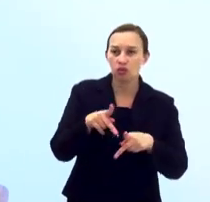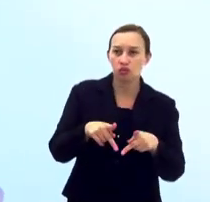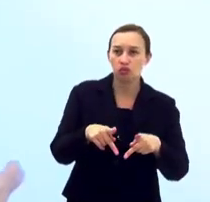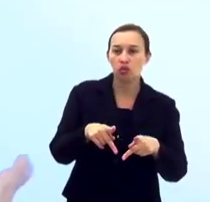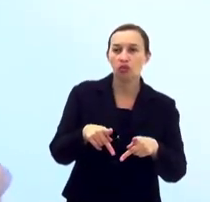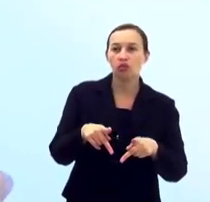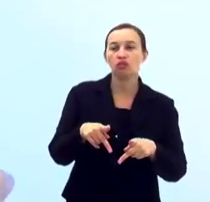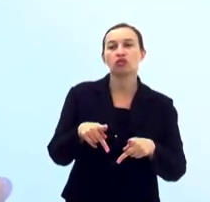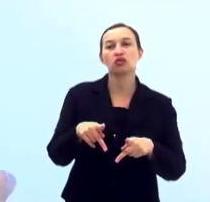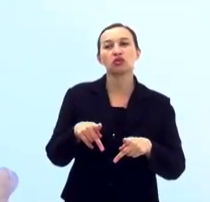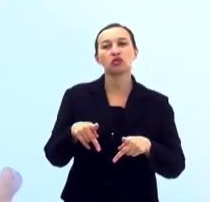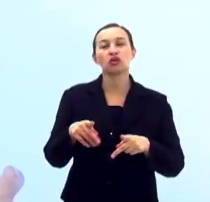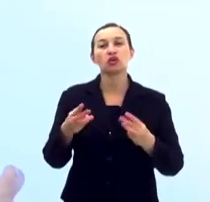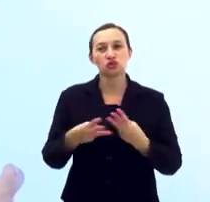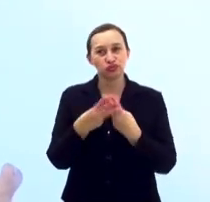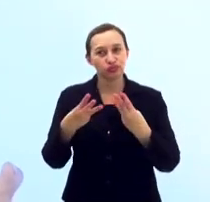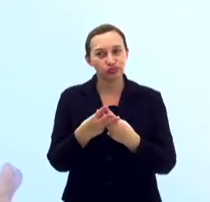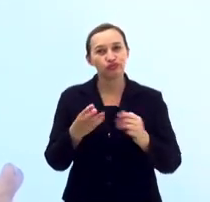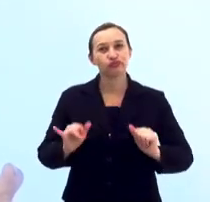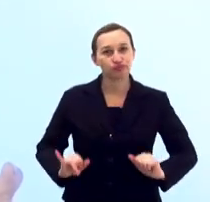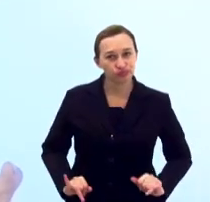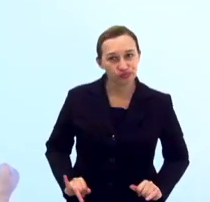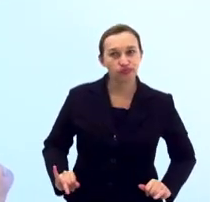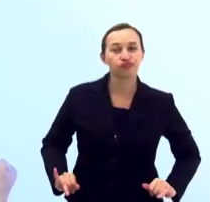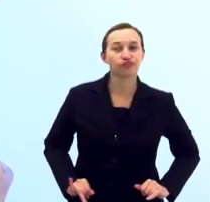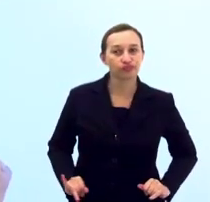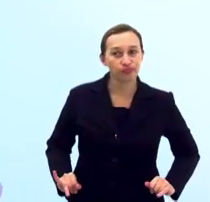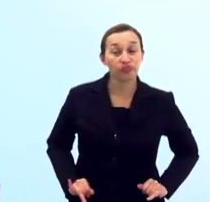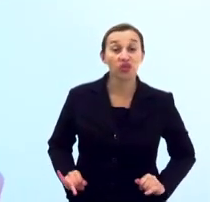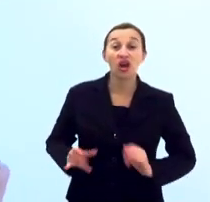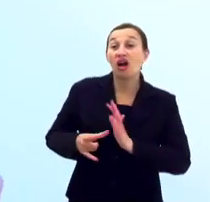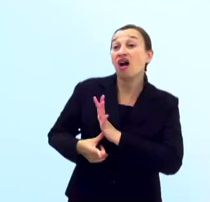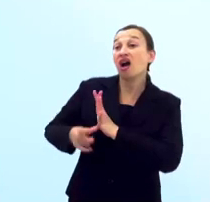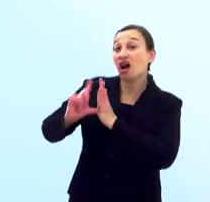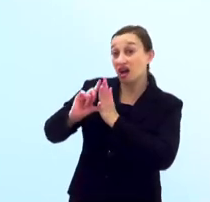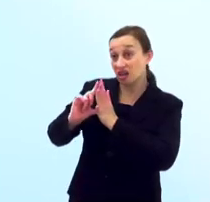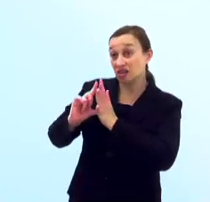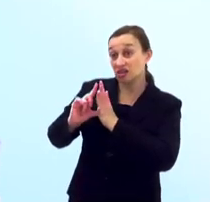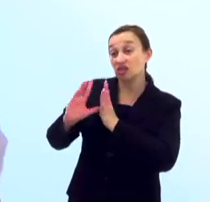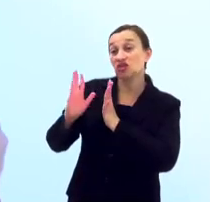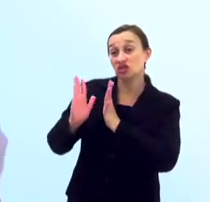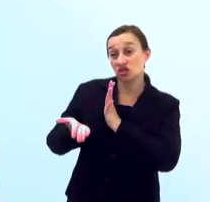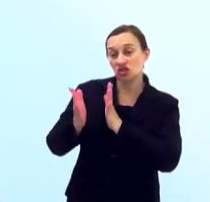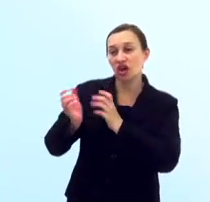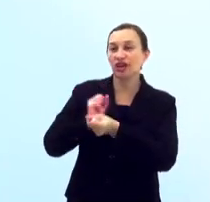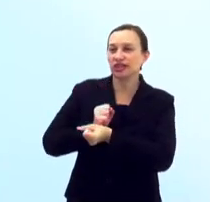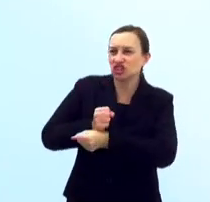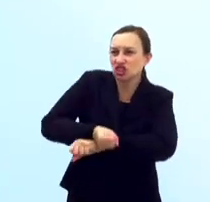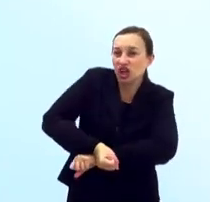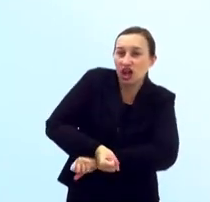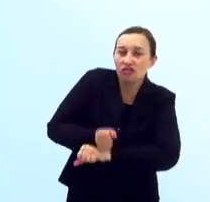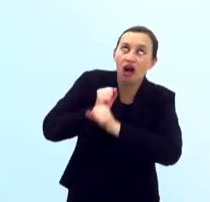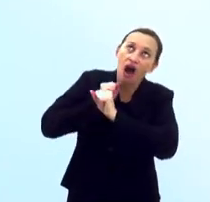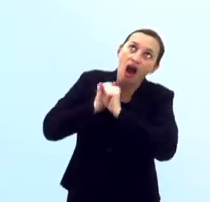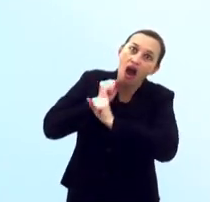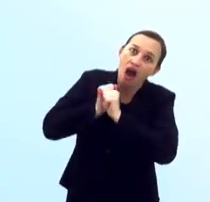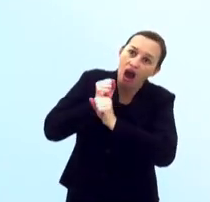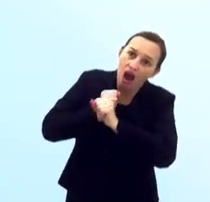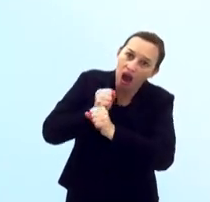povo judeu já sofreu muito. Antes disso, ele já tinha sido escravo